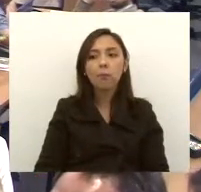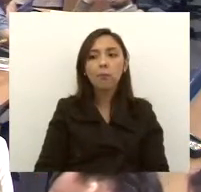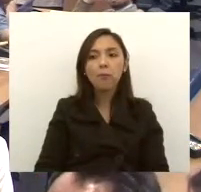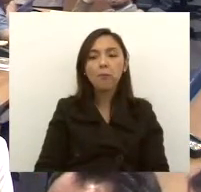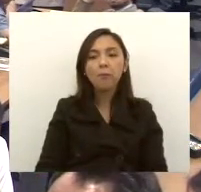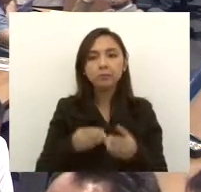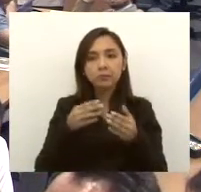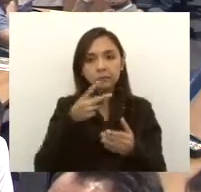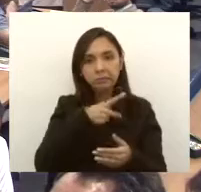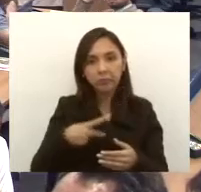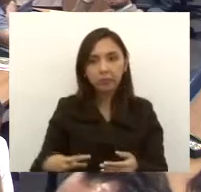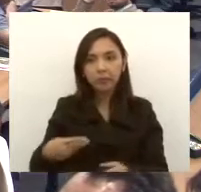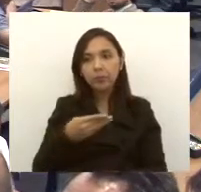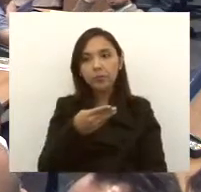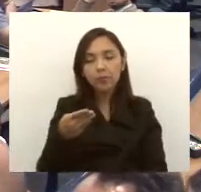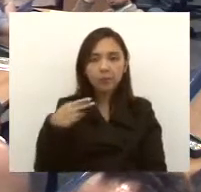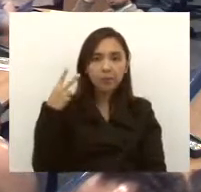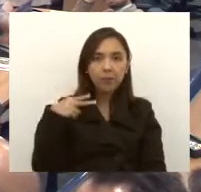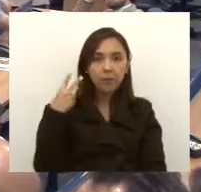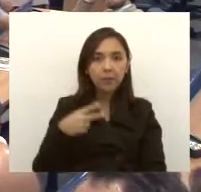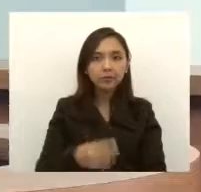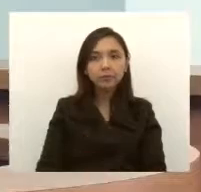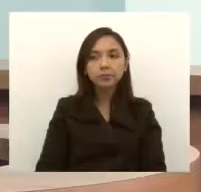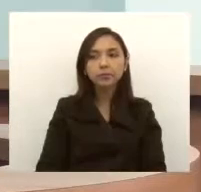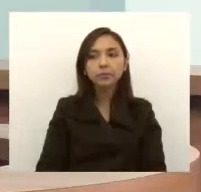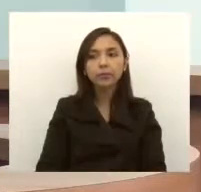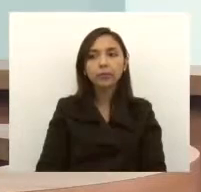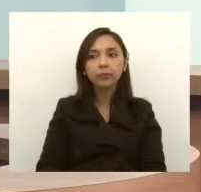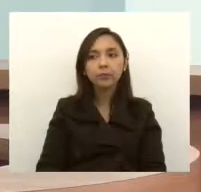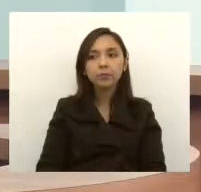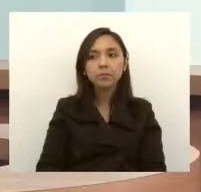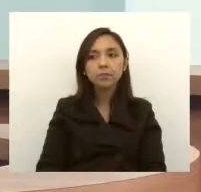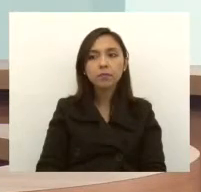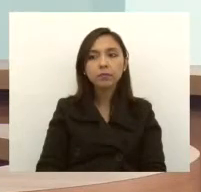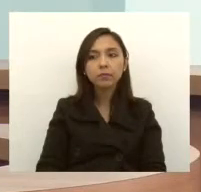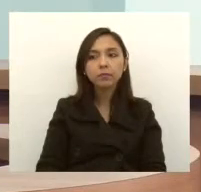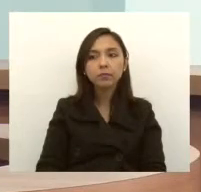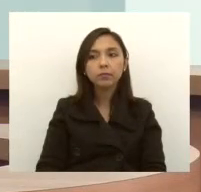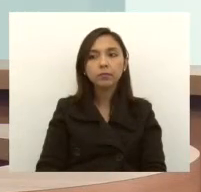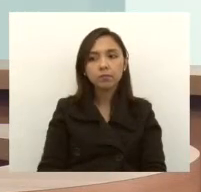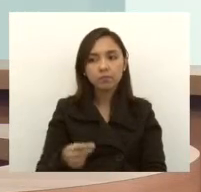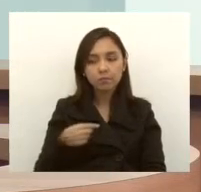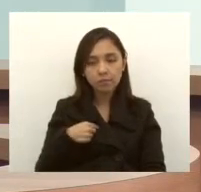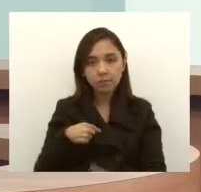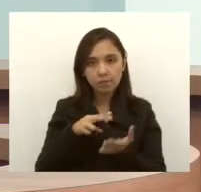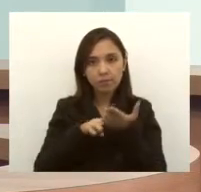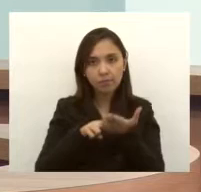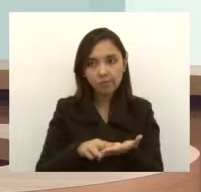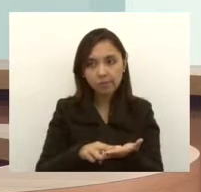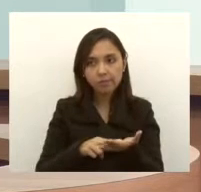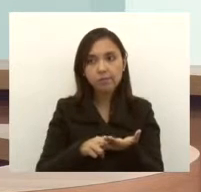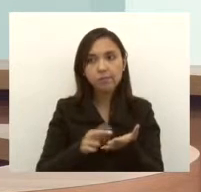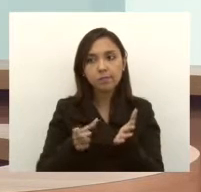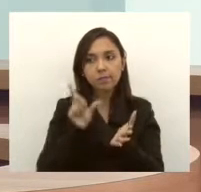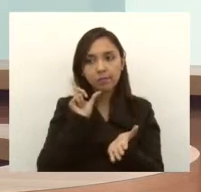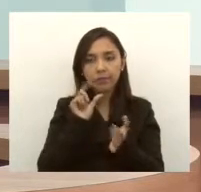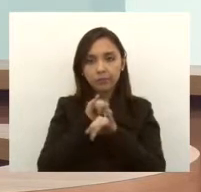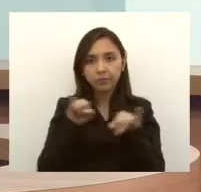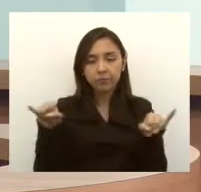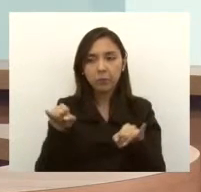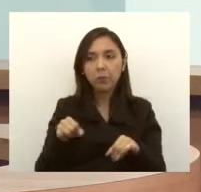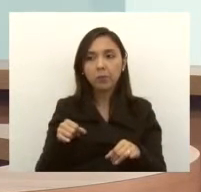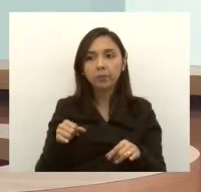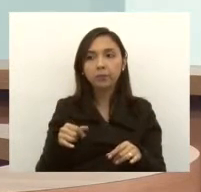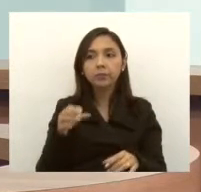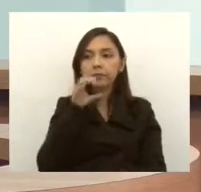Senhor presidente, nobres vereadores, antes de entrar aqui no meu encaminhamento, eu gostaria